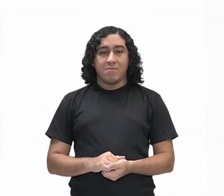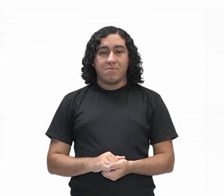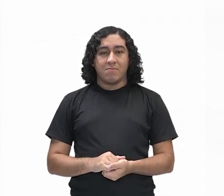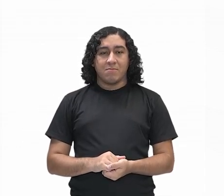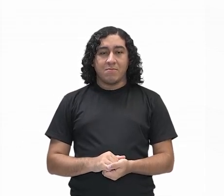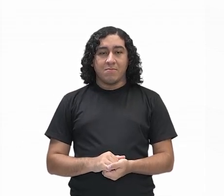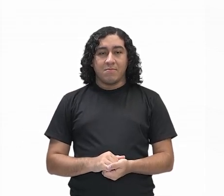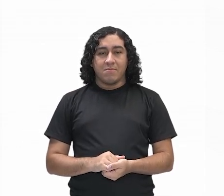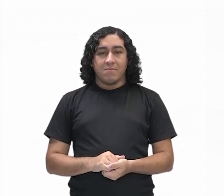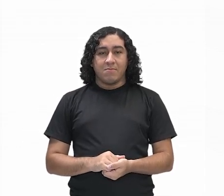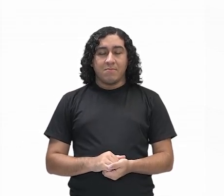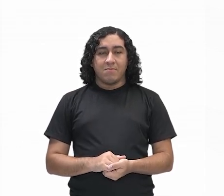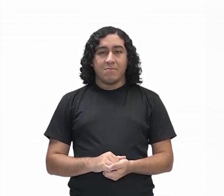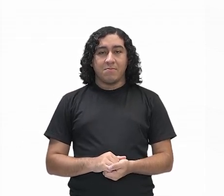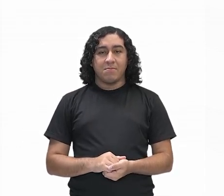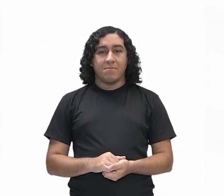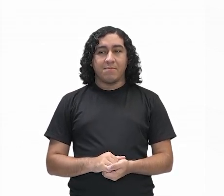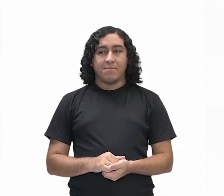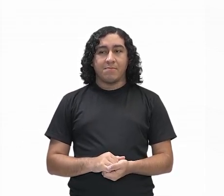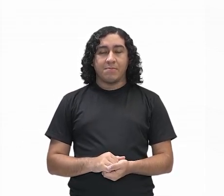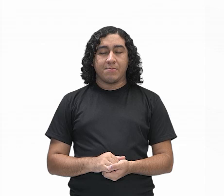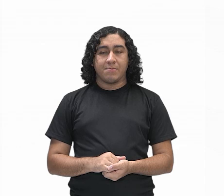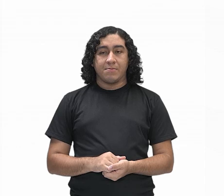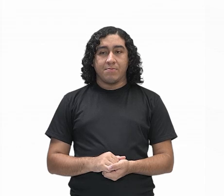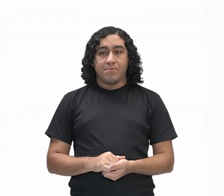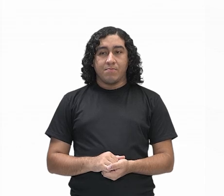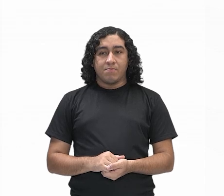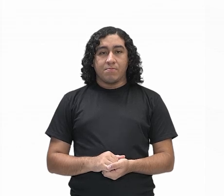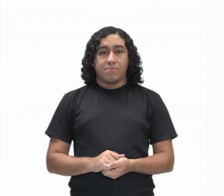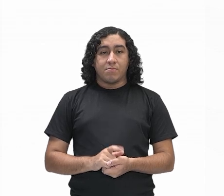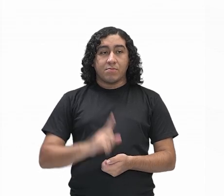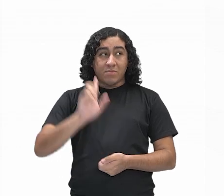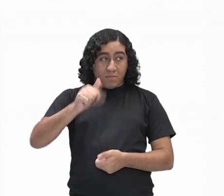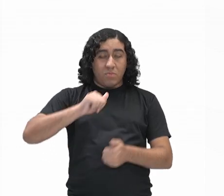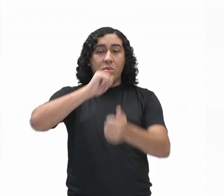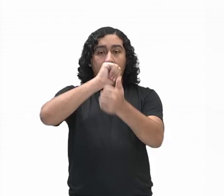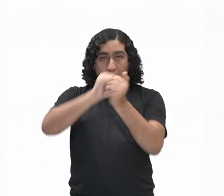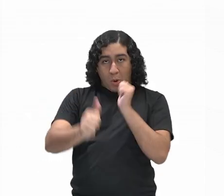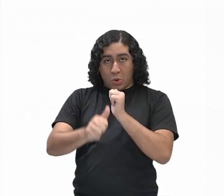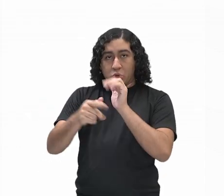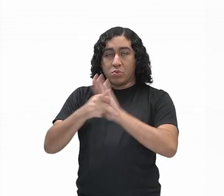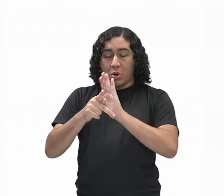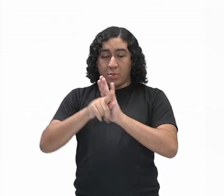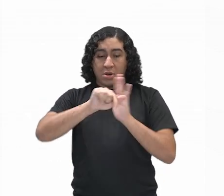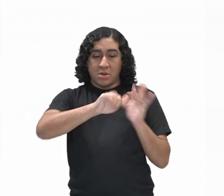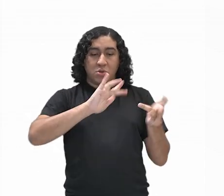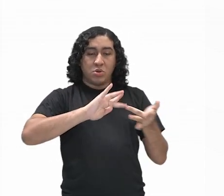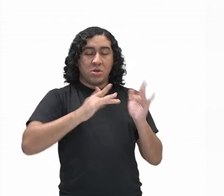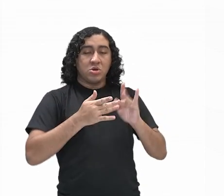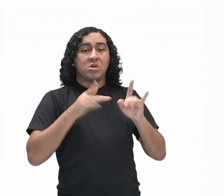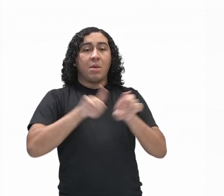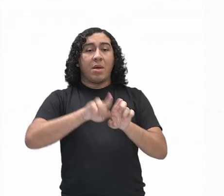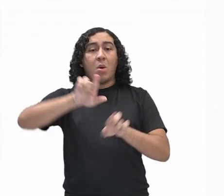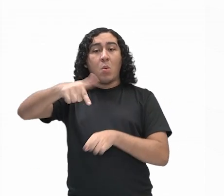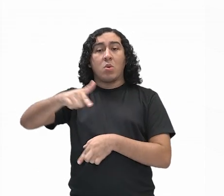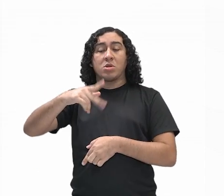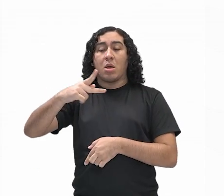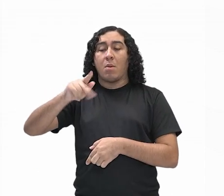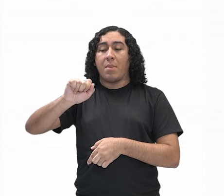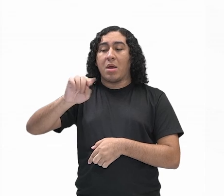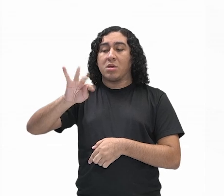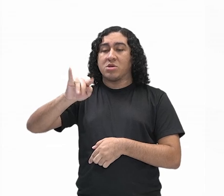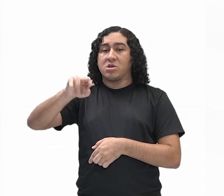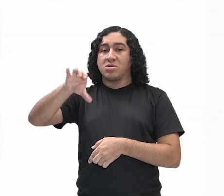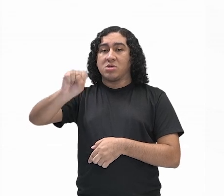Então, o skate é uma das modalidades de esportes de aventura urbana. E a outra que nós falamos é o